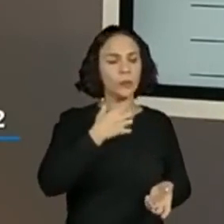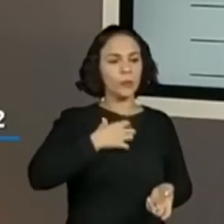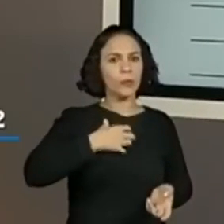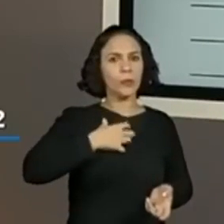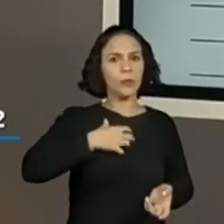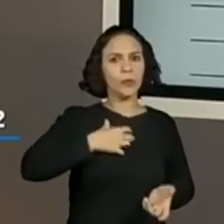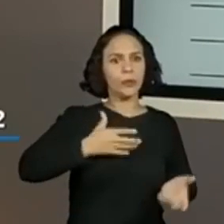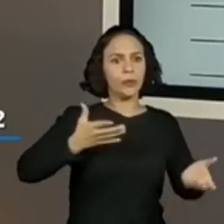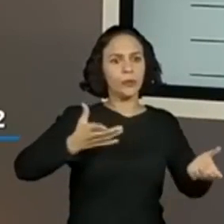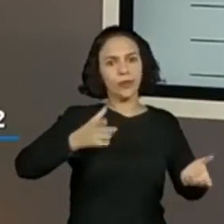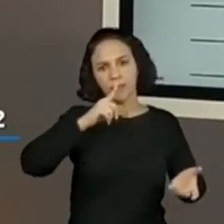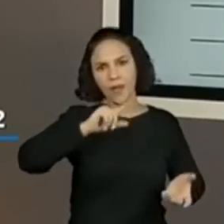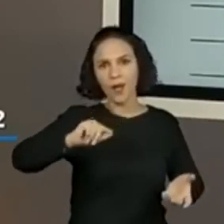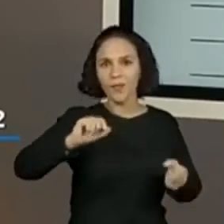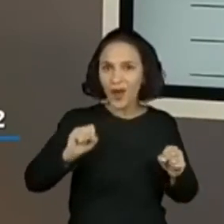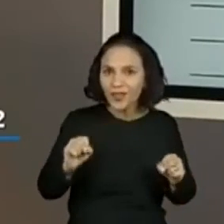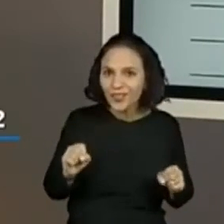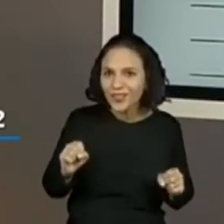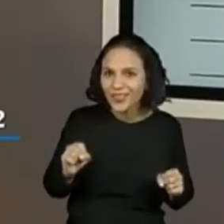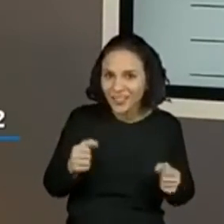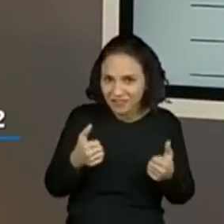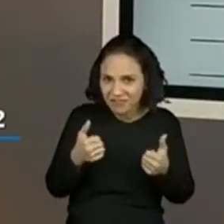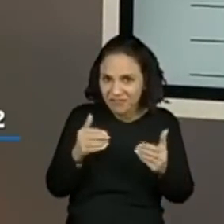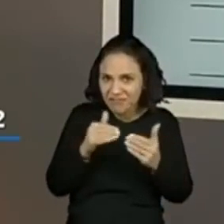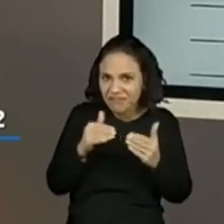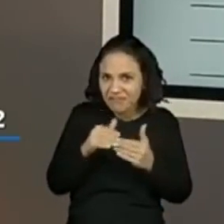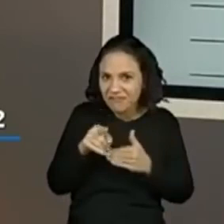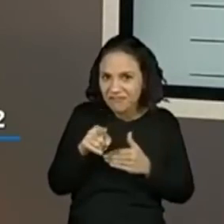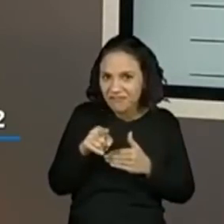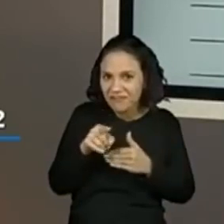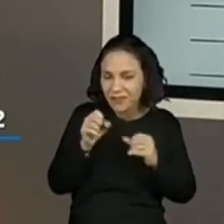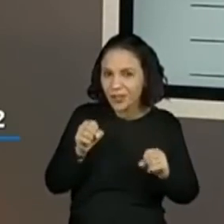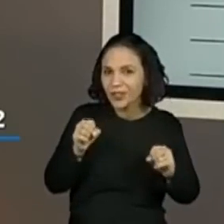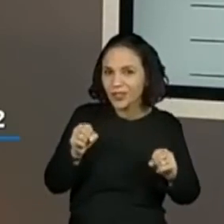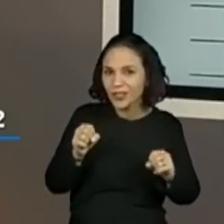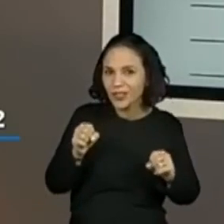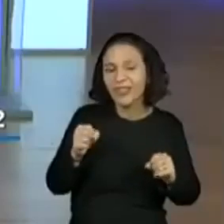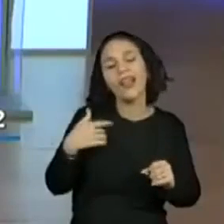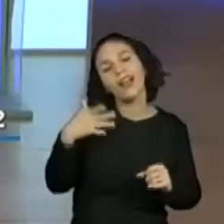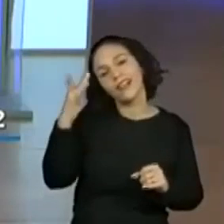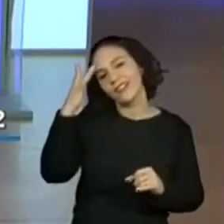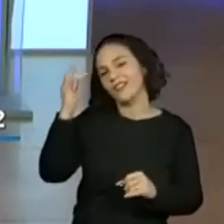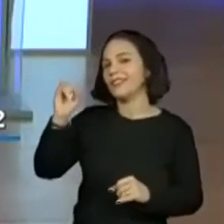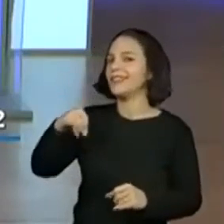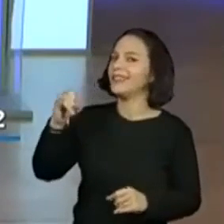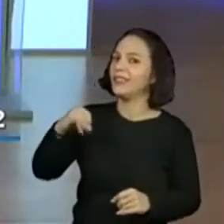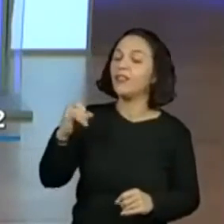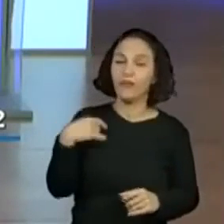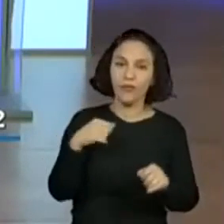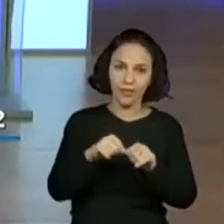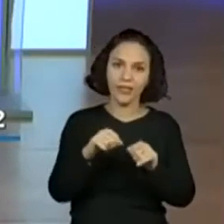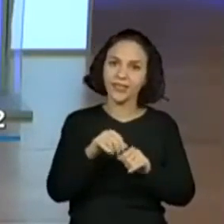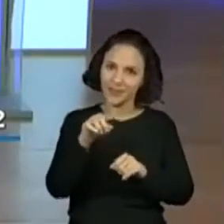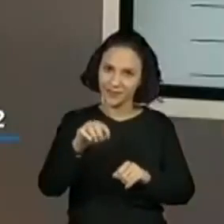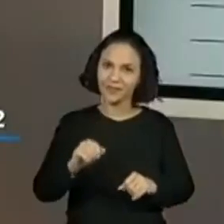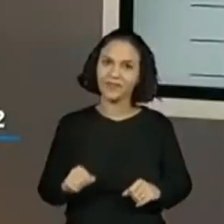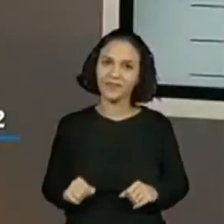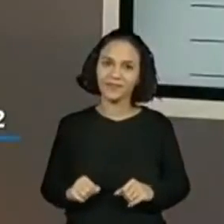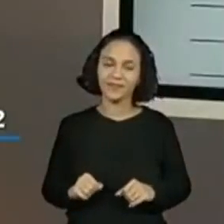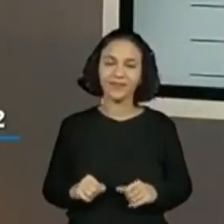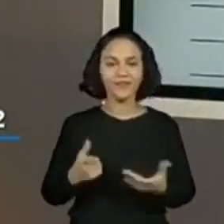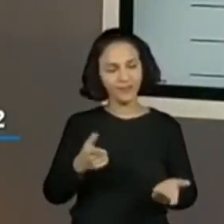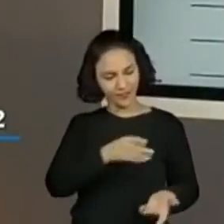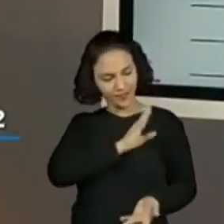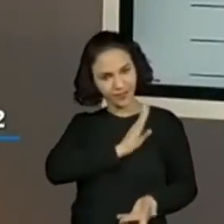nosso mago. Pode ser? Então, podemos colocar essa ideia, acredito, professora? Acredito que sim. Podemos? Então, vamos fazer isso. Para ele ter